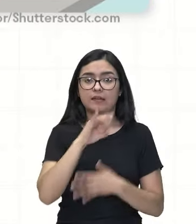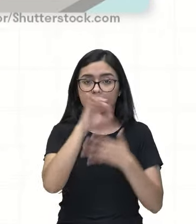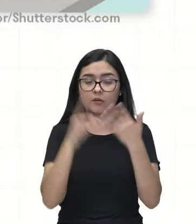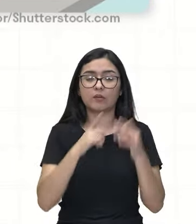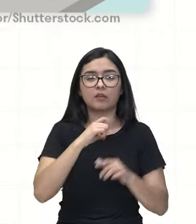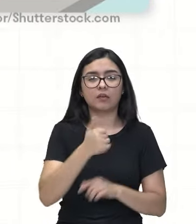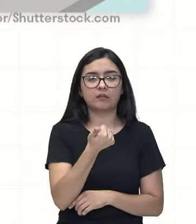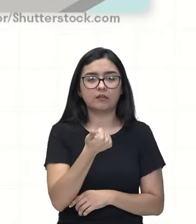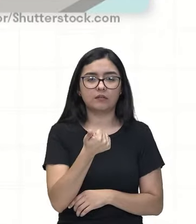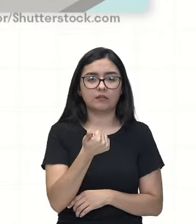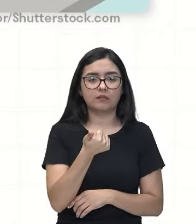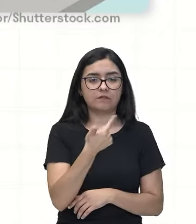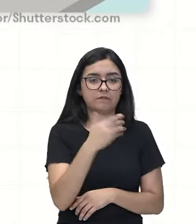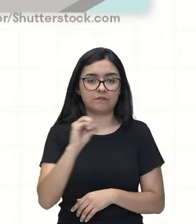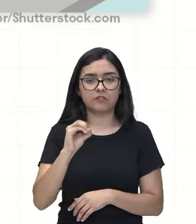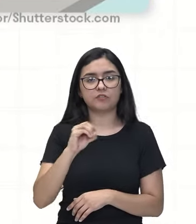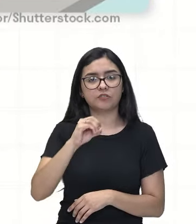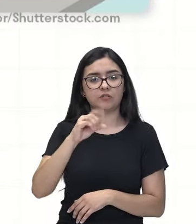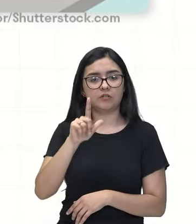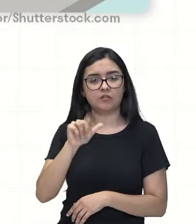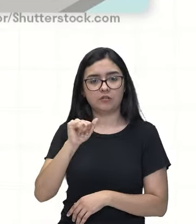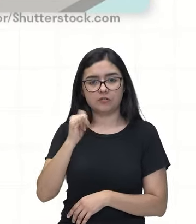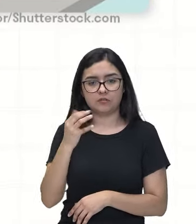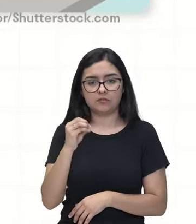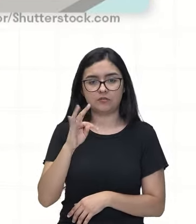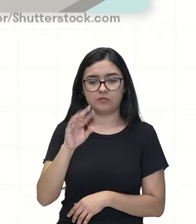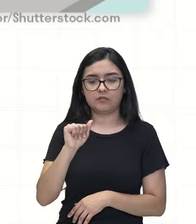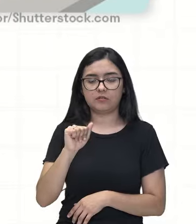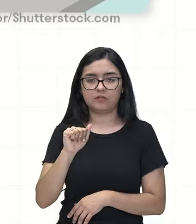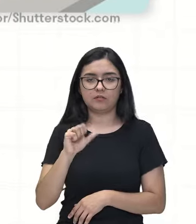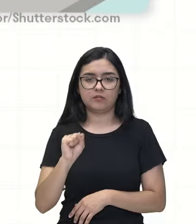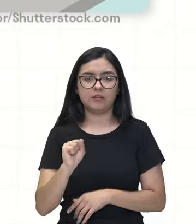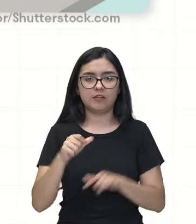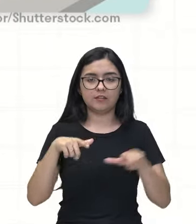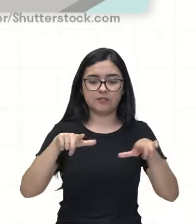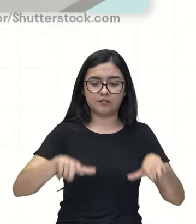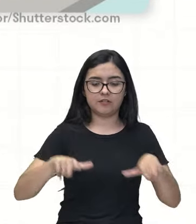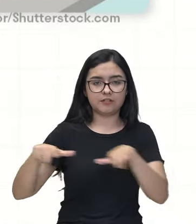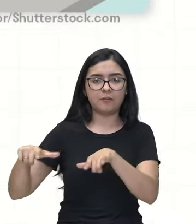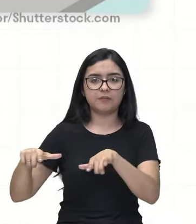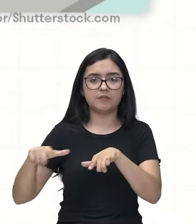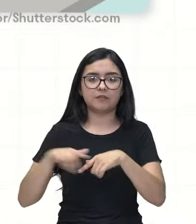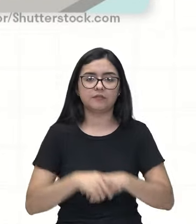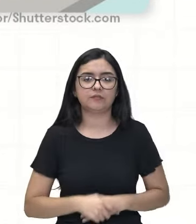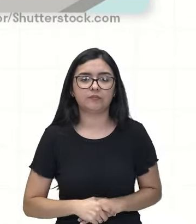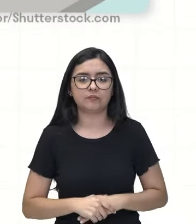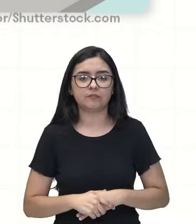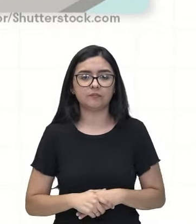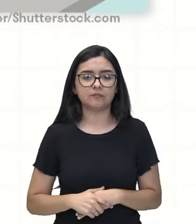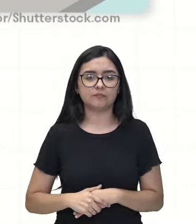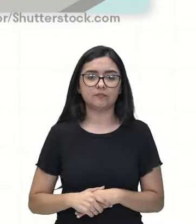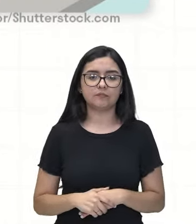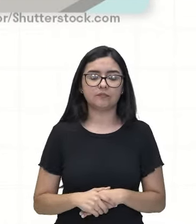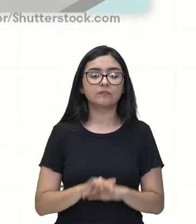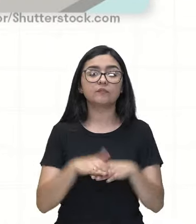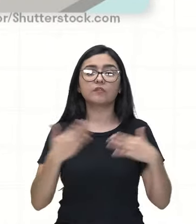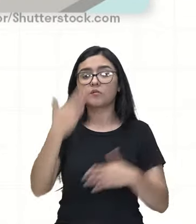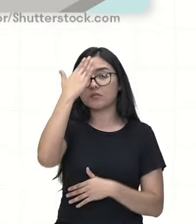é a quantidade de lajotas aqui que o seu pai comprou, né? Bom, se você sabe